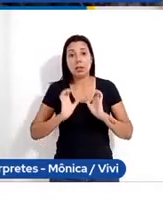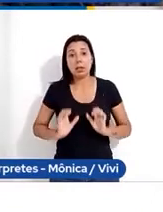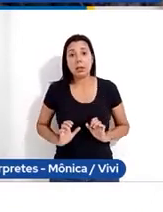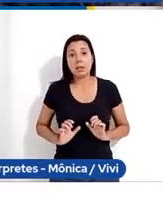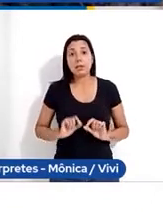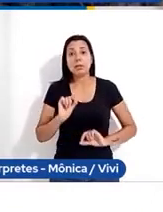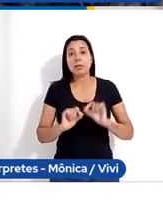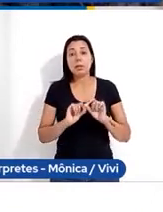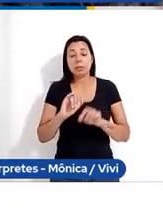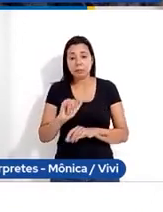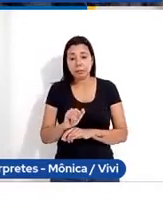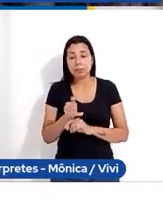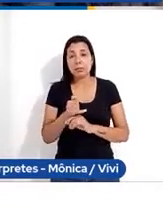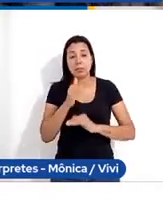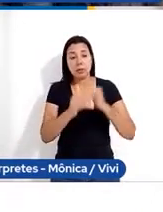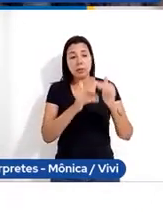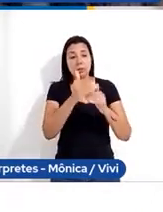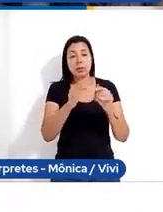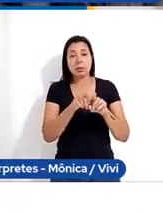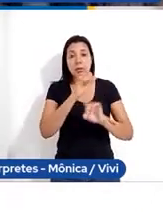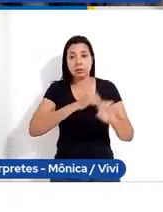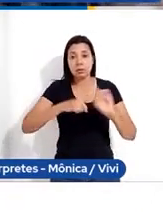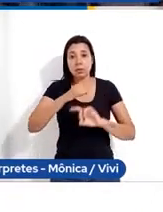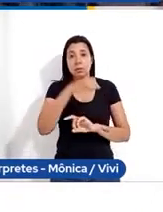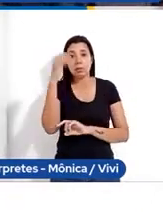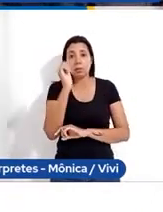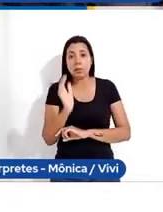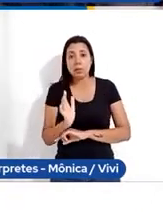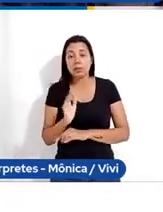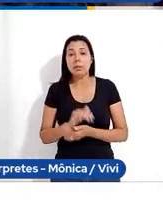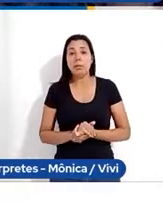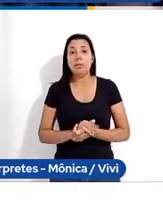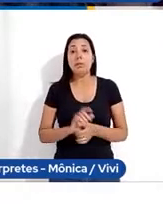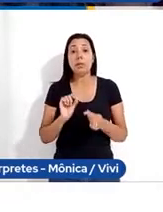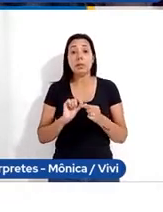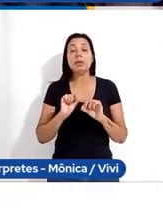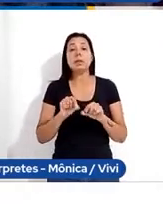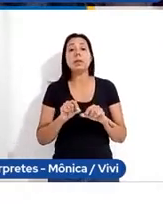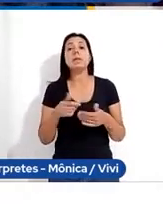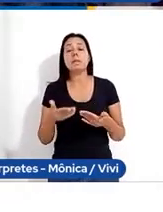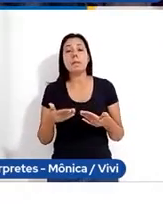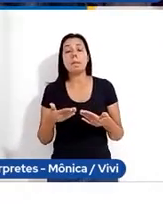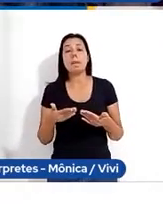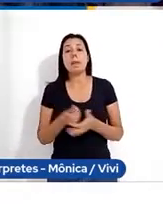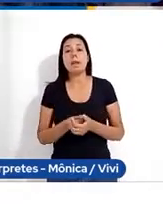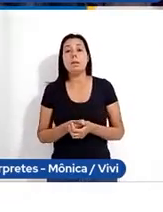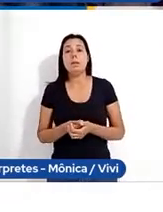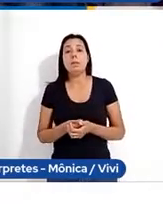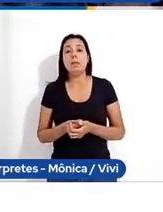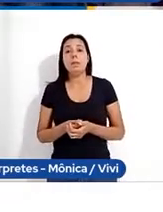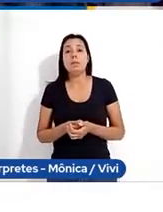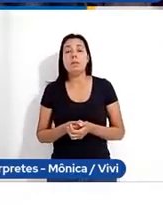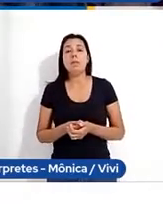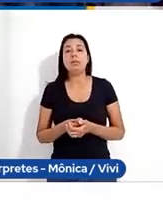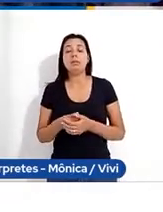uma oportunidade de desenvolvimento econômico e social para o Brasil. Para fazer isso, a gente vai fazer um